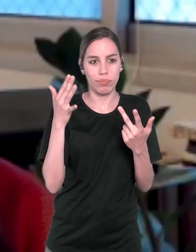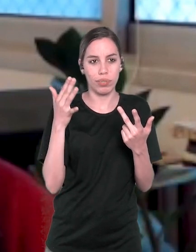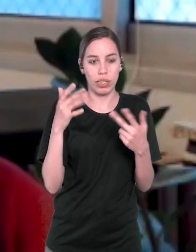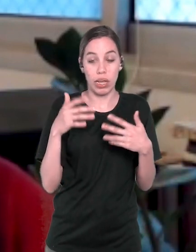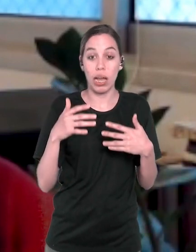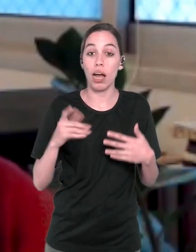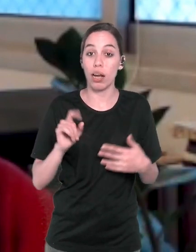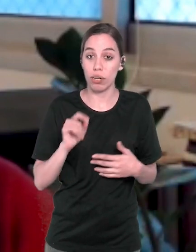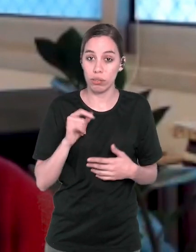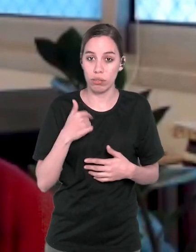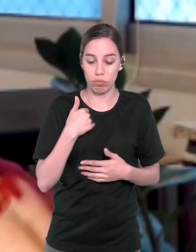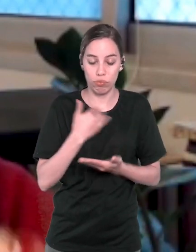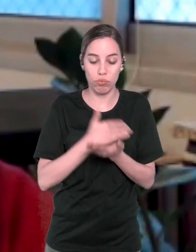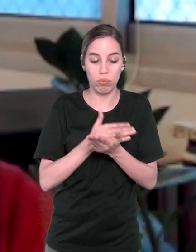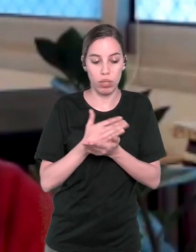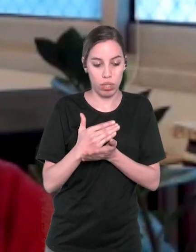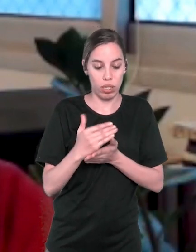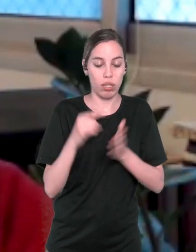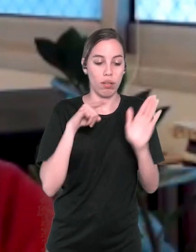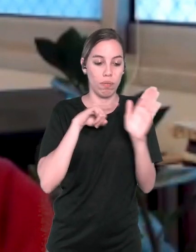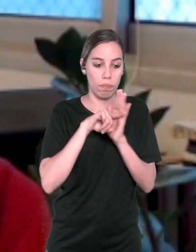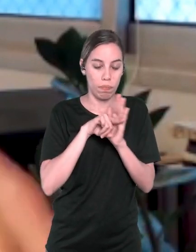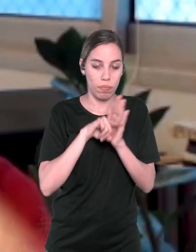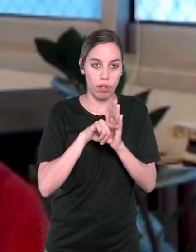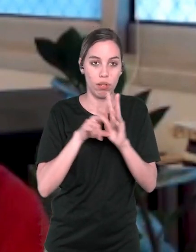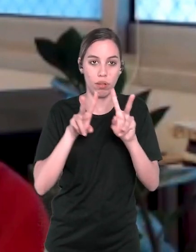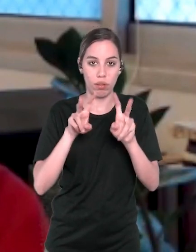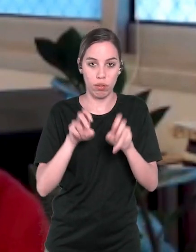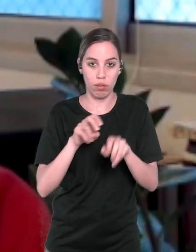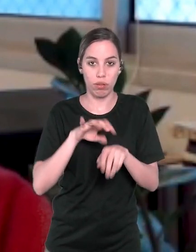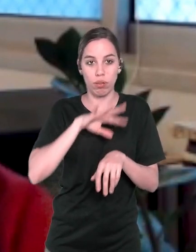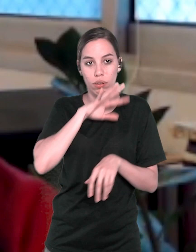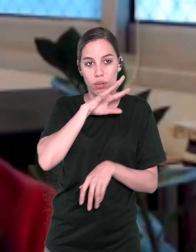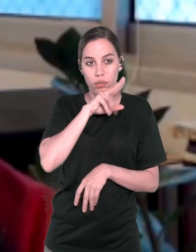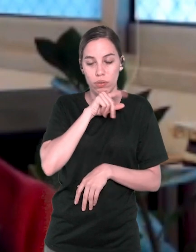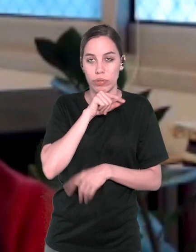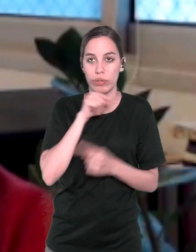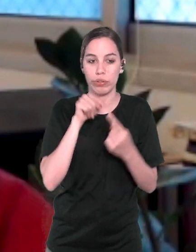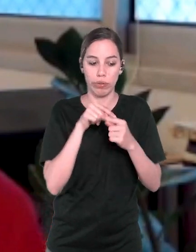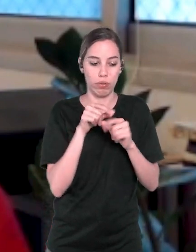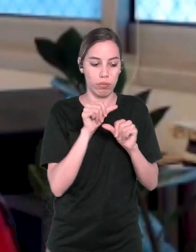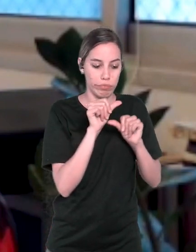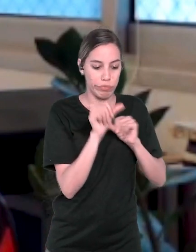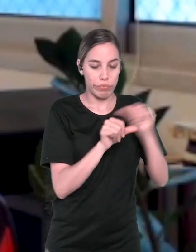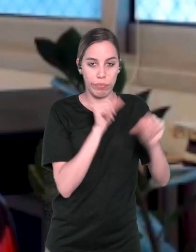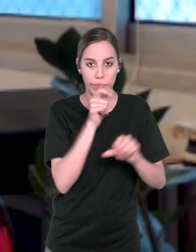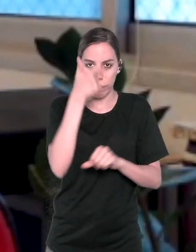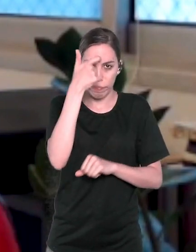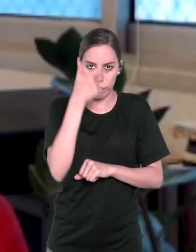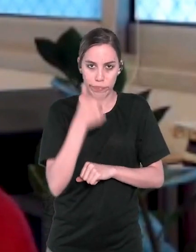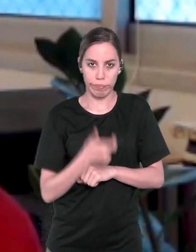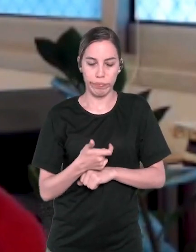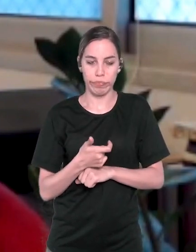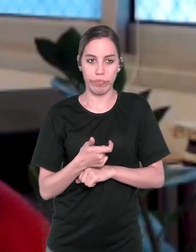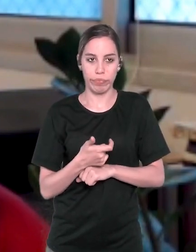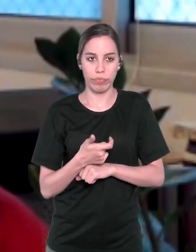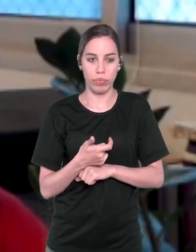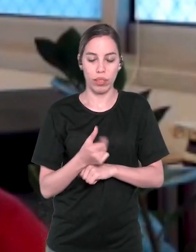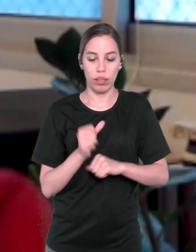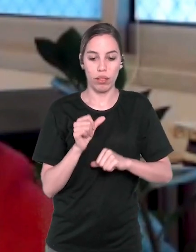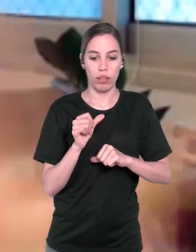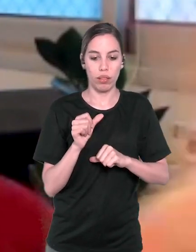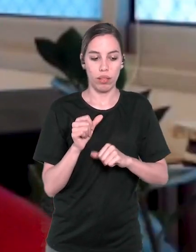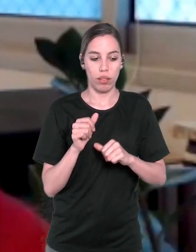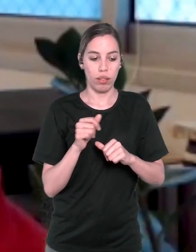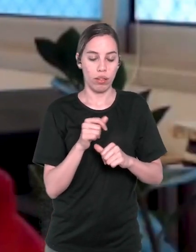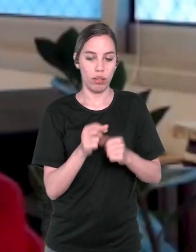quando eu comecei a pesquisar os animais, né, como personagens, como motivos